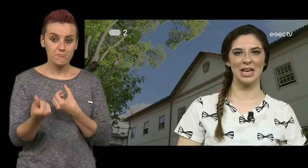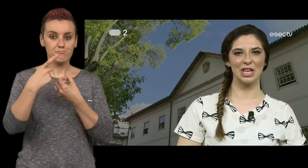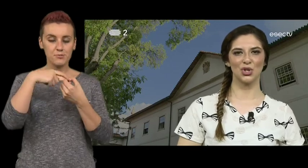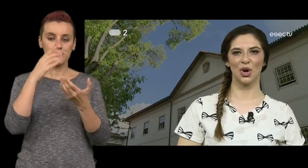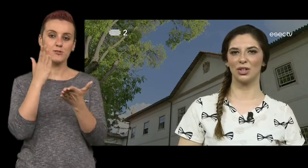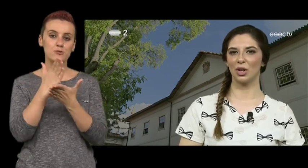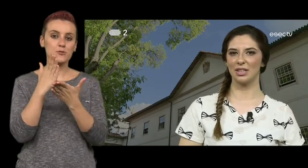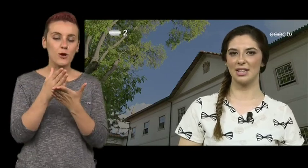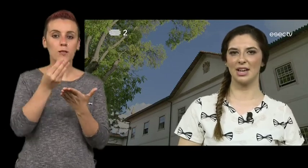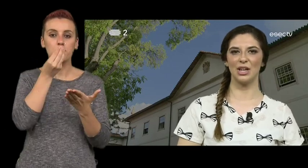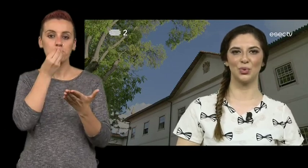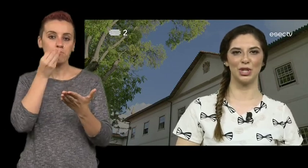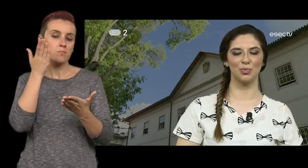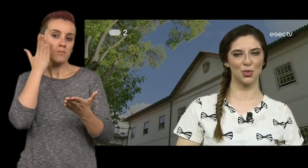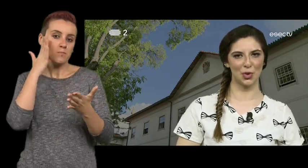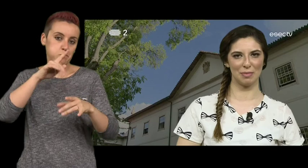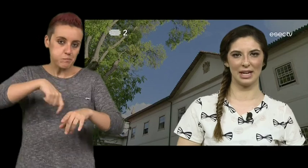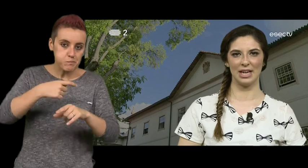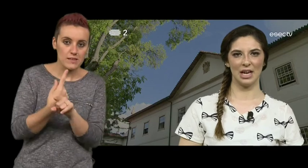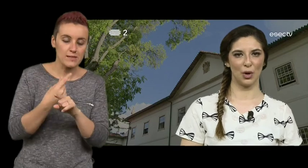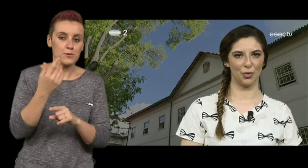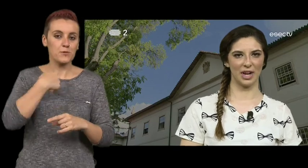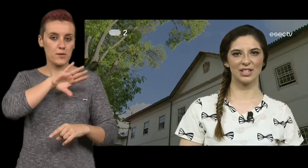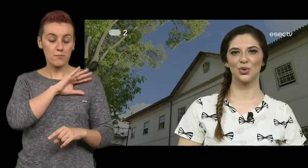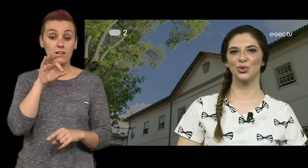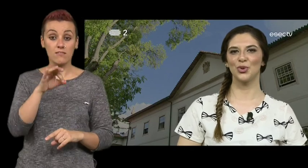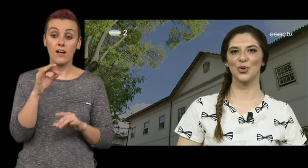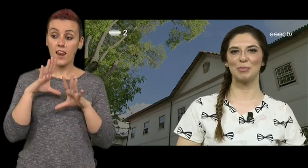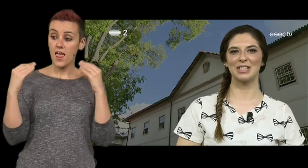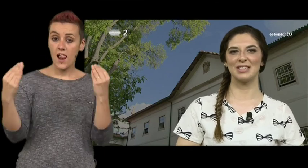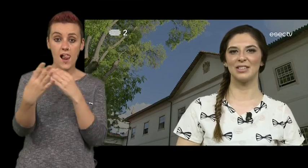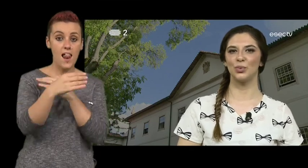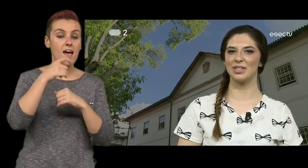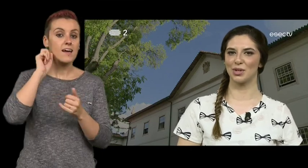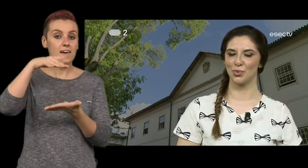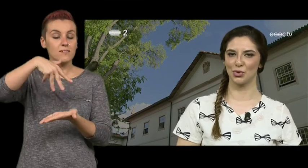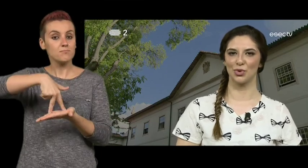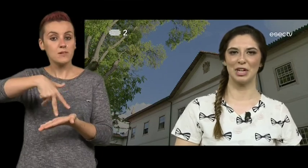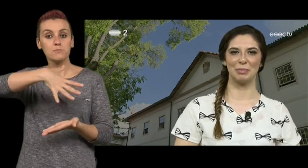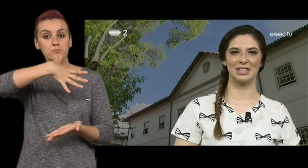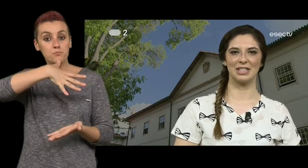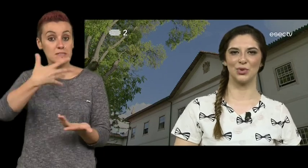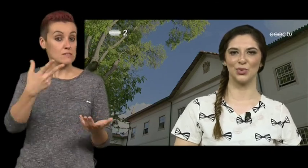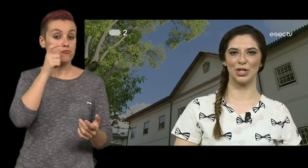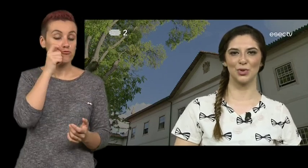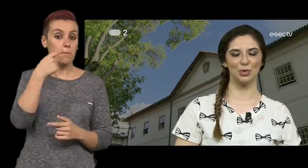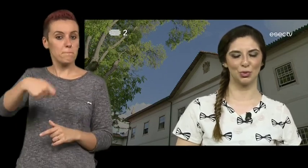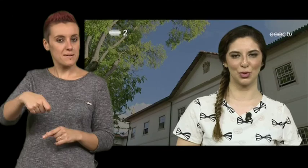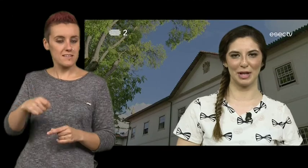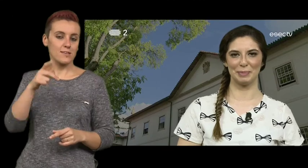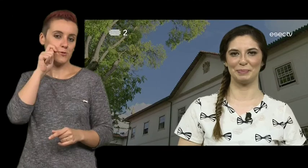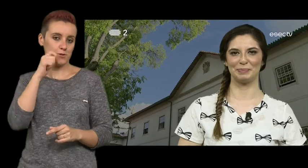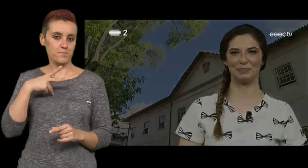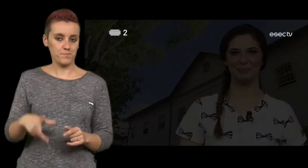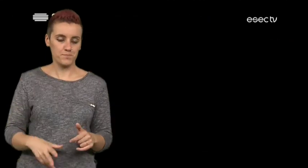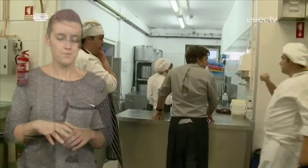Educação e a Escola de Hotelaria e Turismo de Coimbra. A conversa contou com a presença de Luís Araújo, Presidente do Turismo de